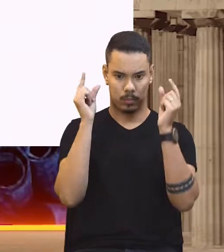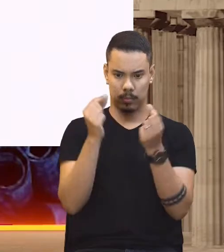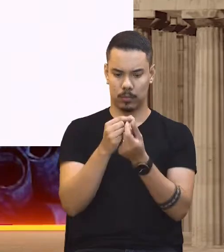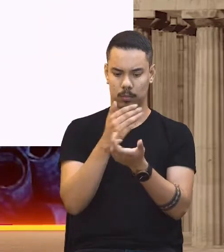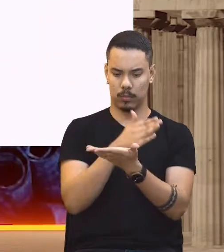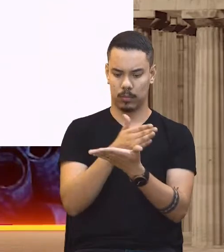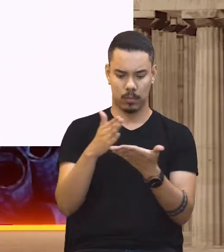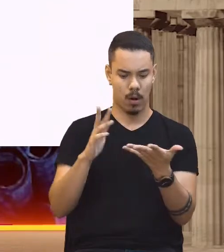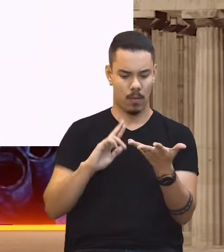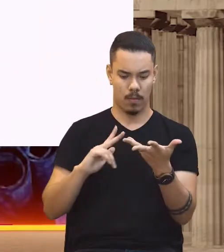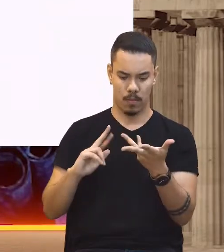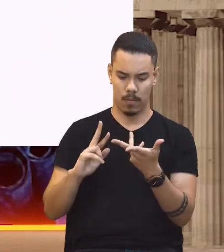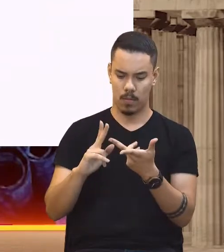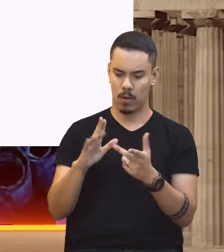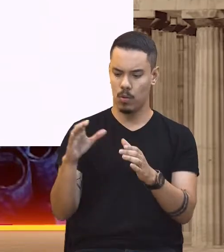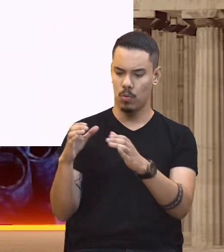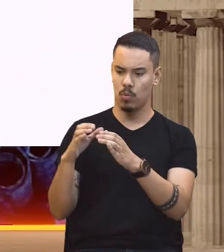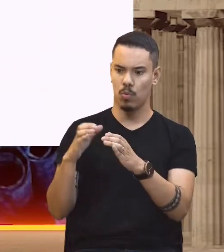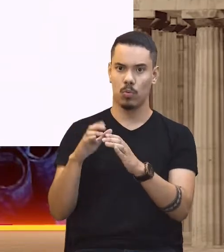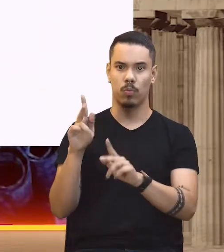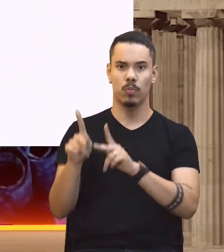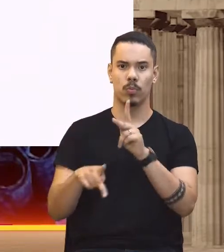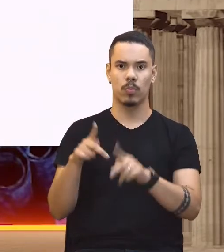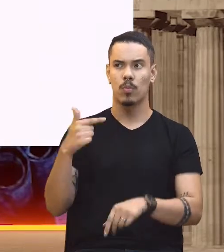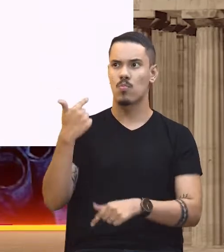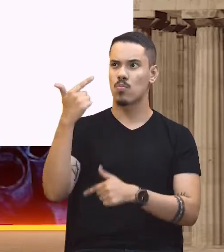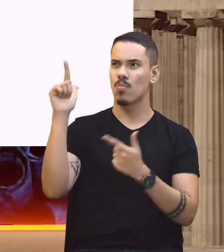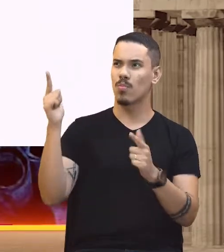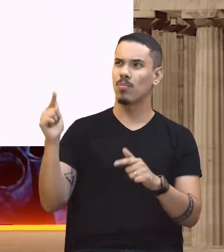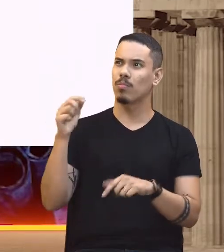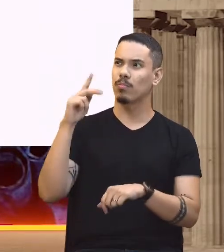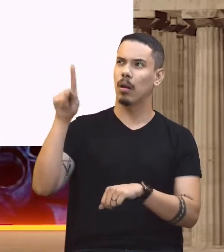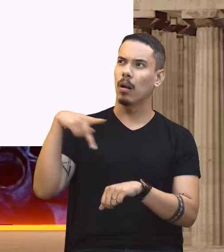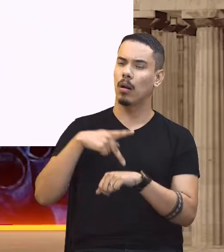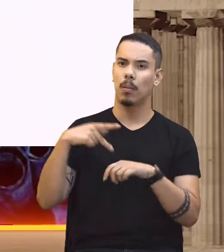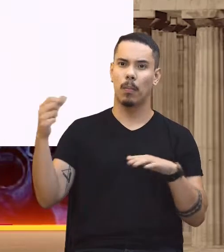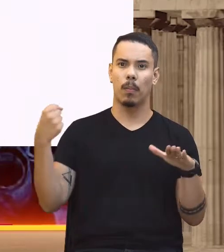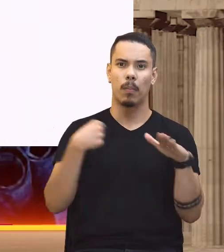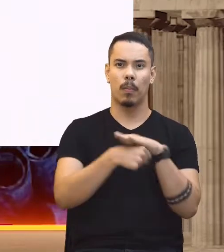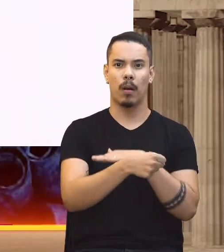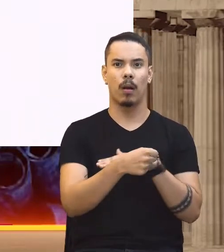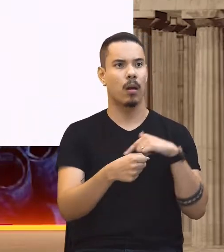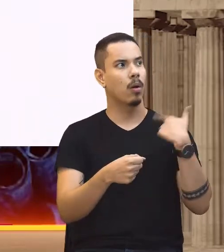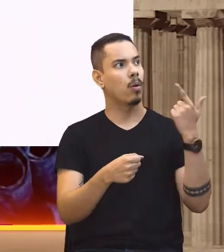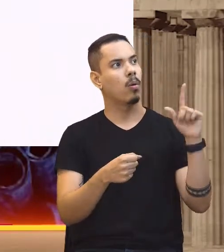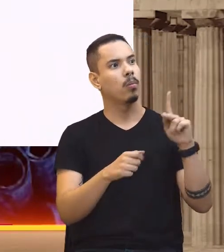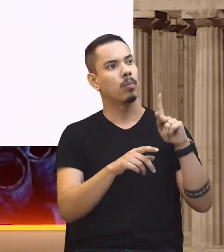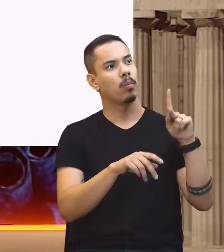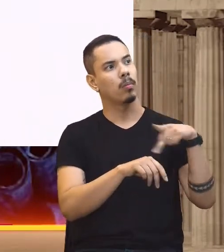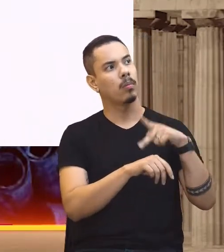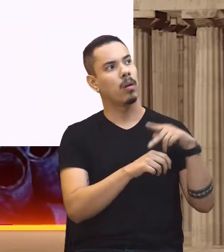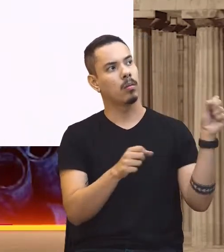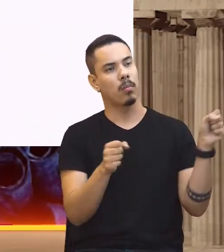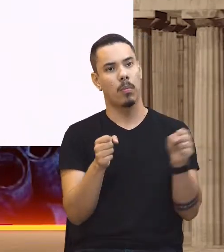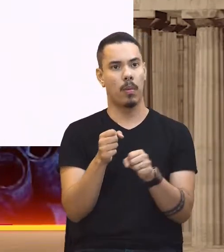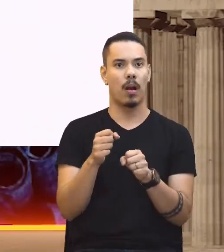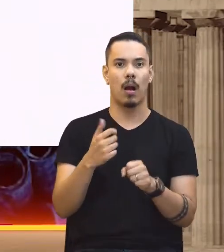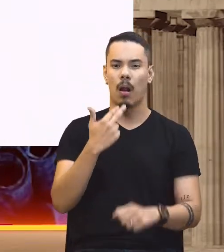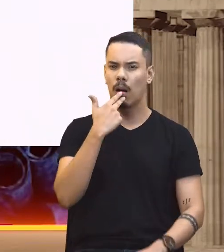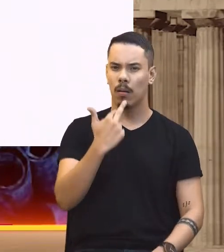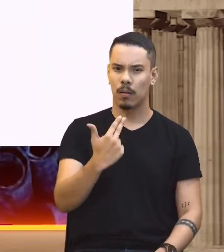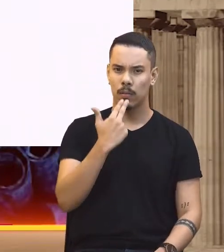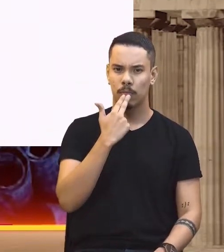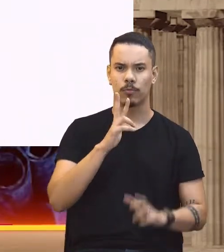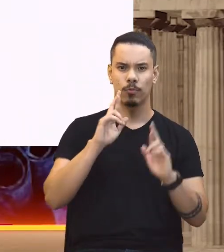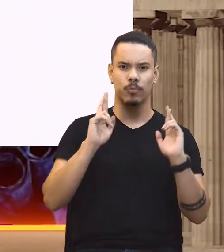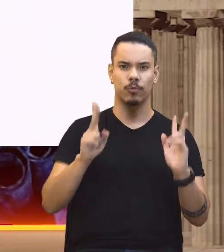vários povos de outras nações, de outras regiões, começaram a surgir línguas diferentes, culturas